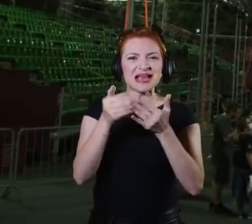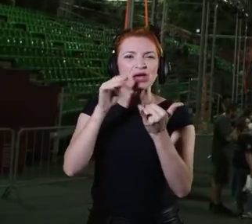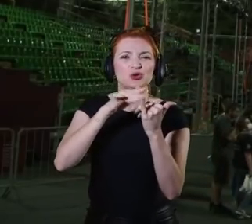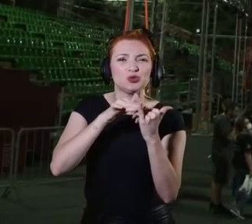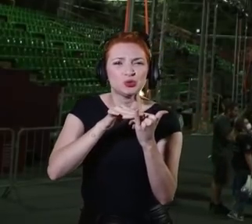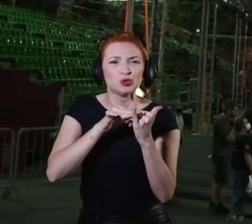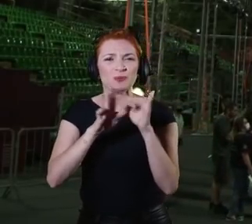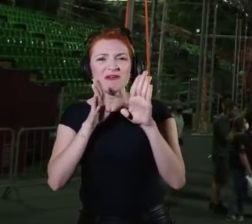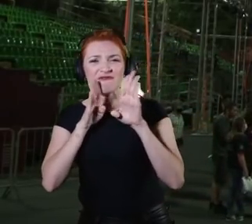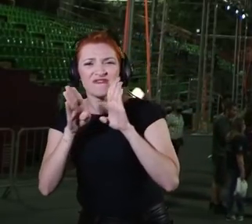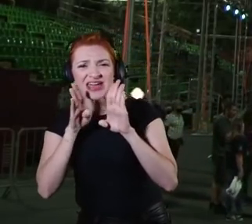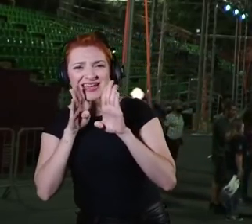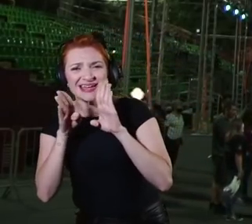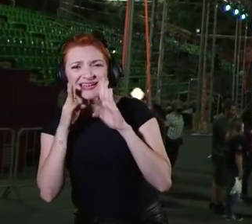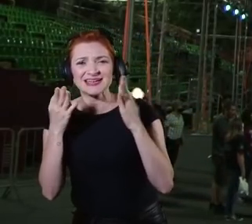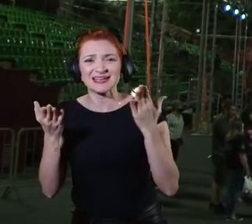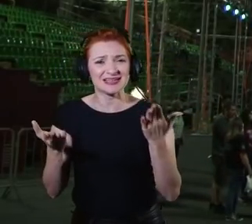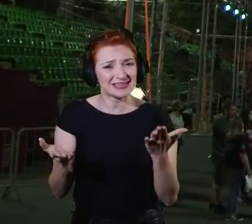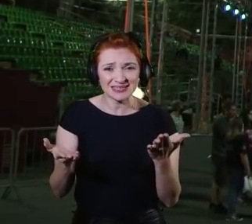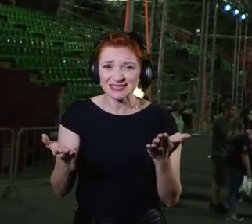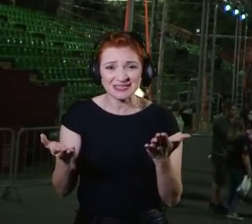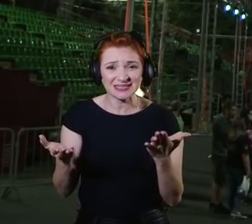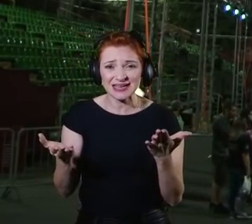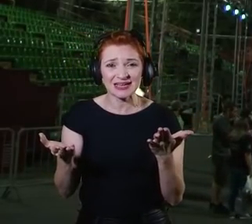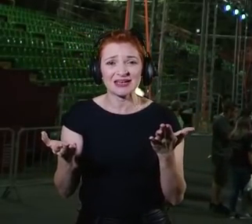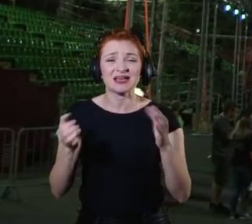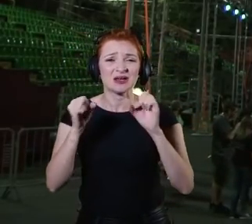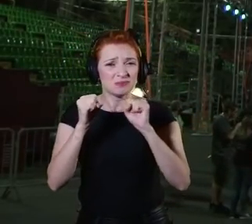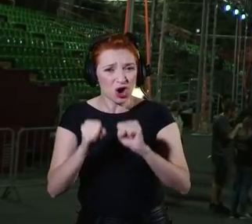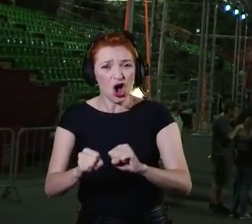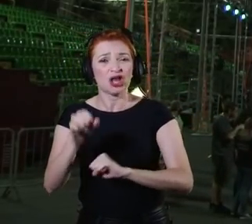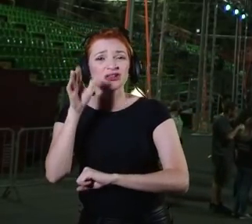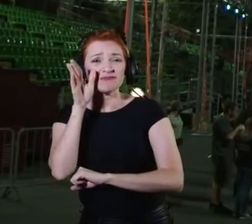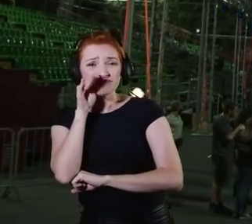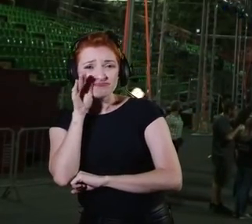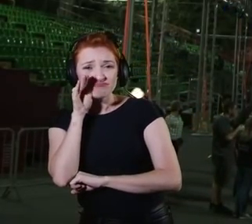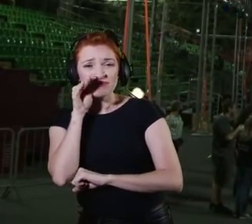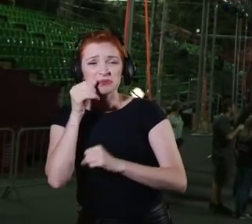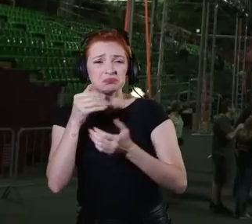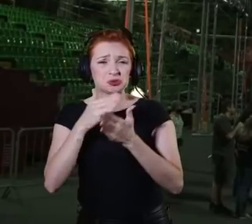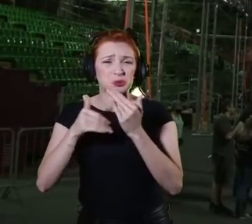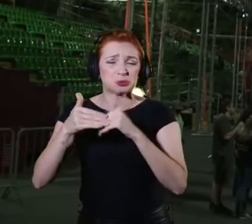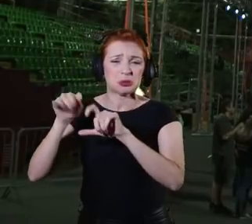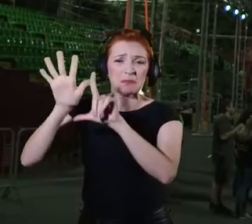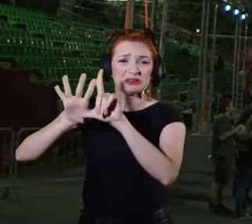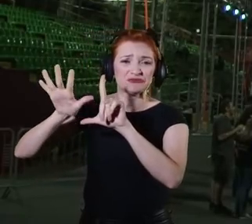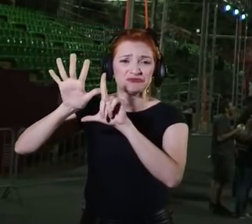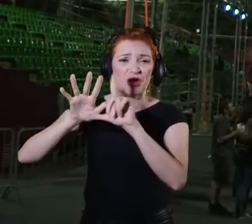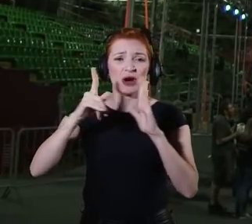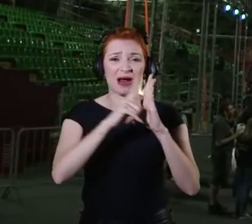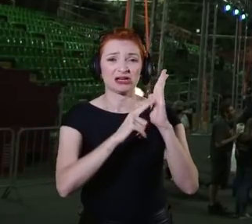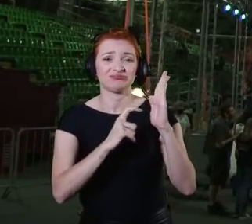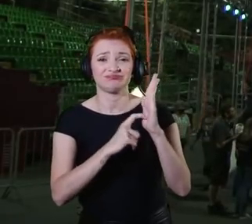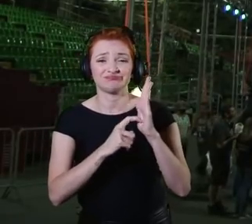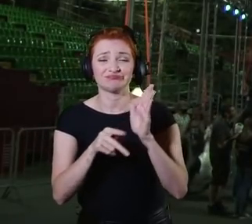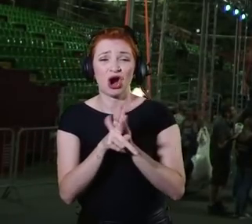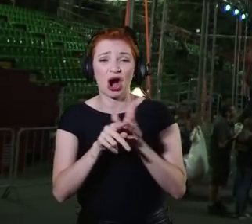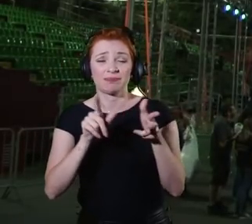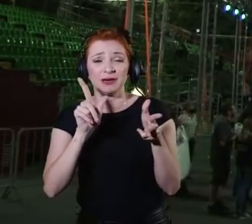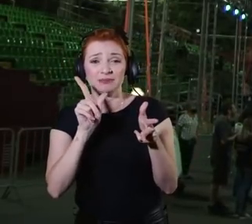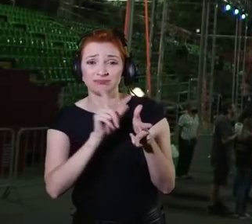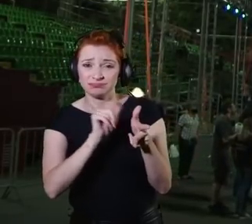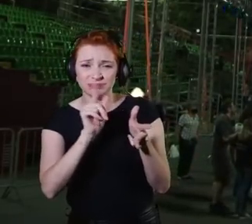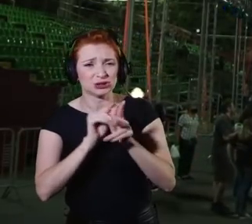no Facebook, ou mesmo disparando a partir de agora, você confere nas plataformas digitais da Xplay TV todo